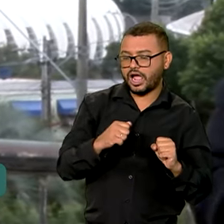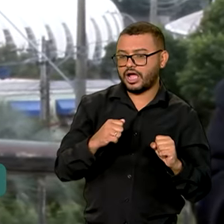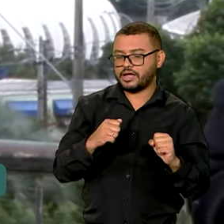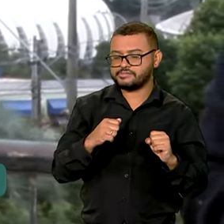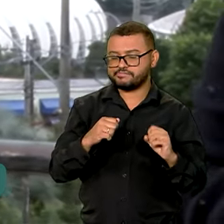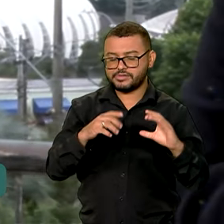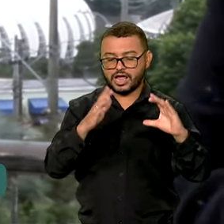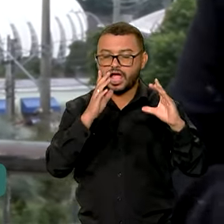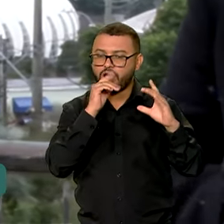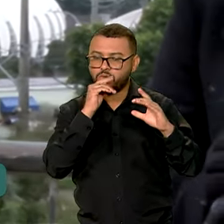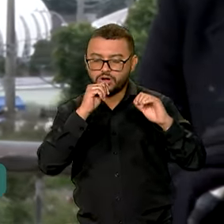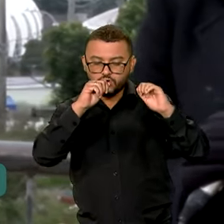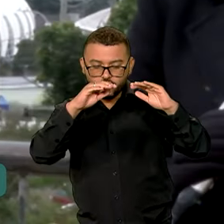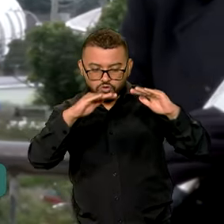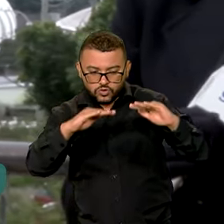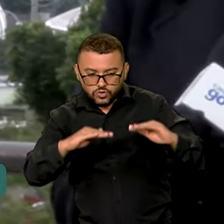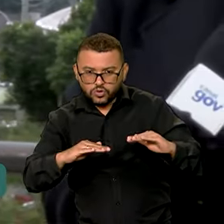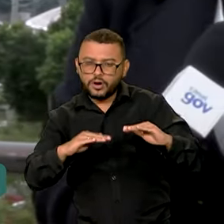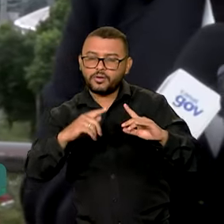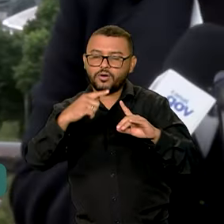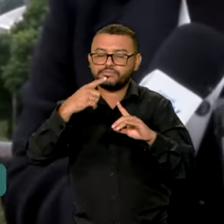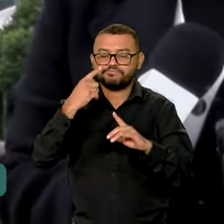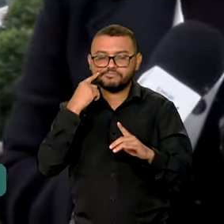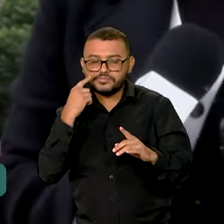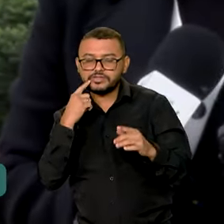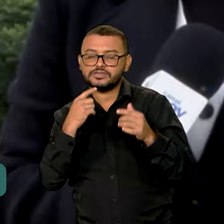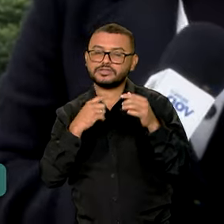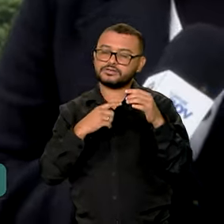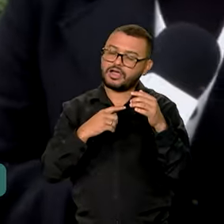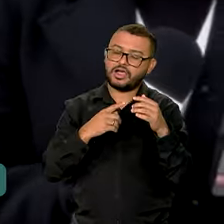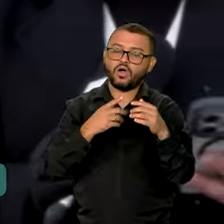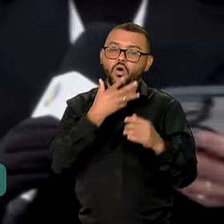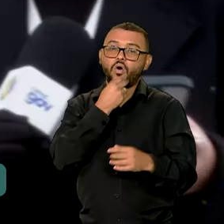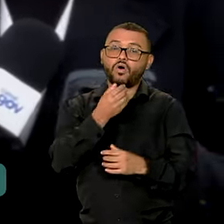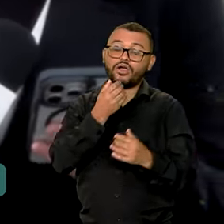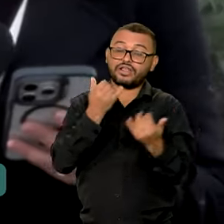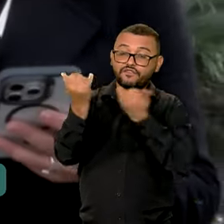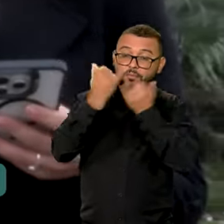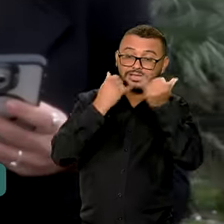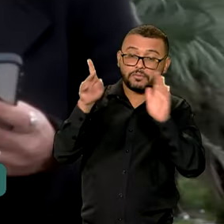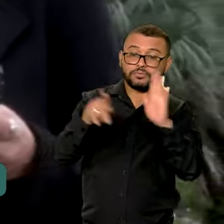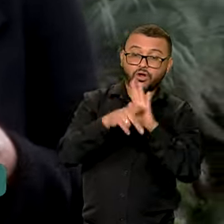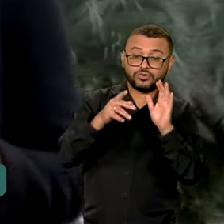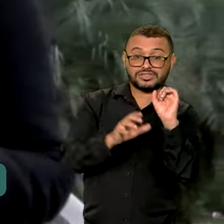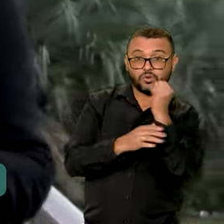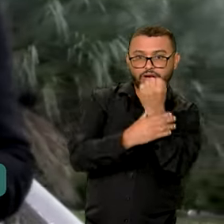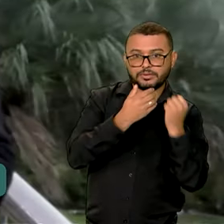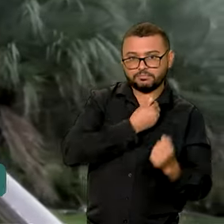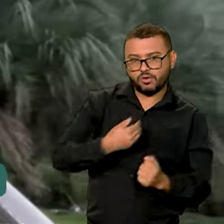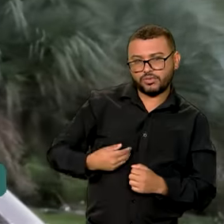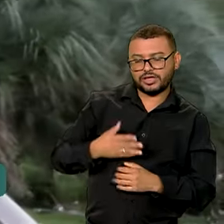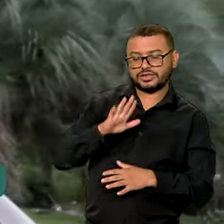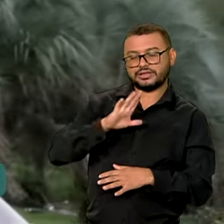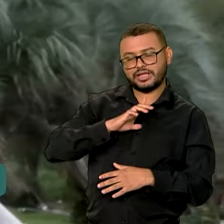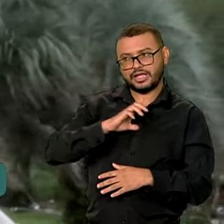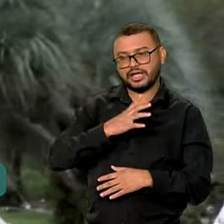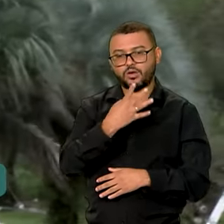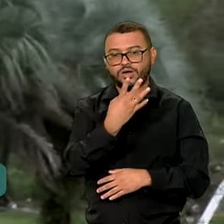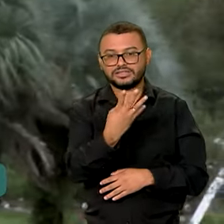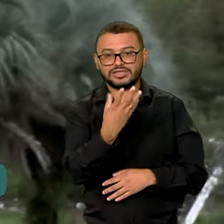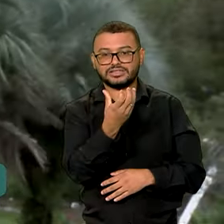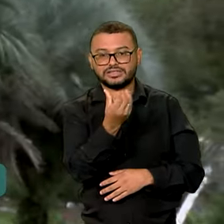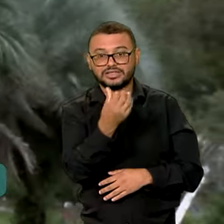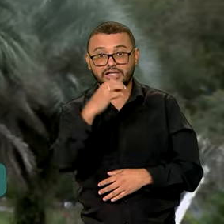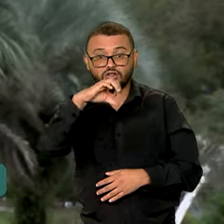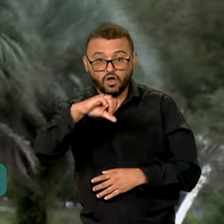caiu mais de 20 centímetros de ontem para hoje. De acordo com o último boletim da Defesa Civil, 469